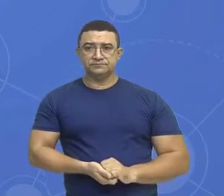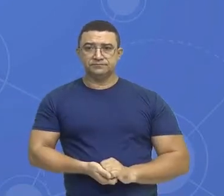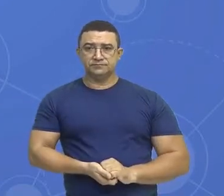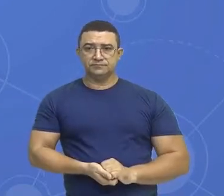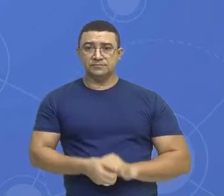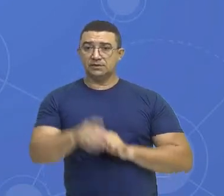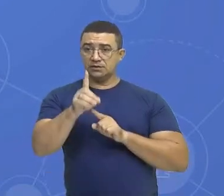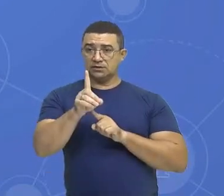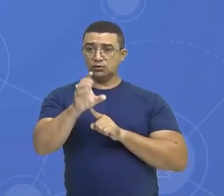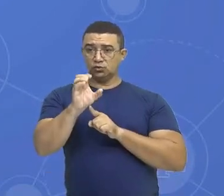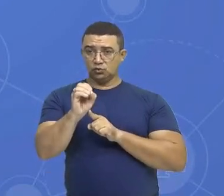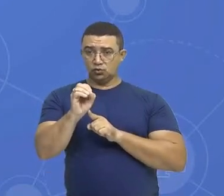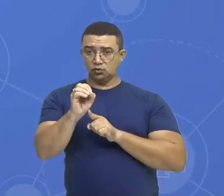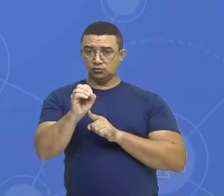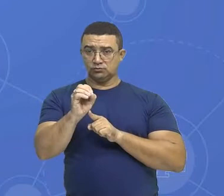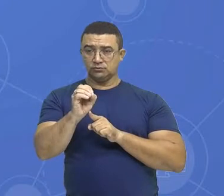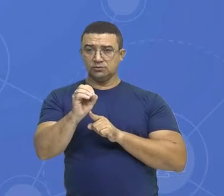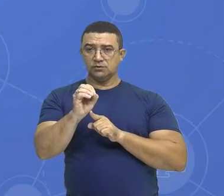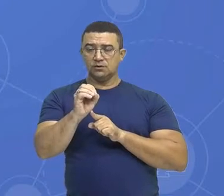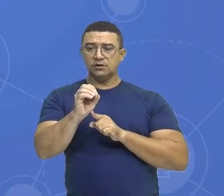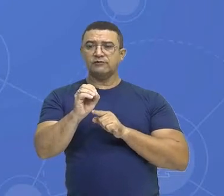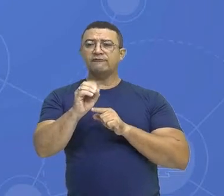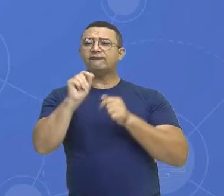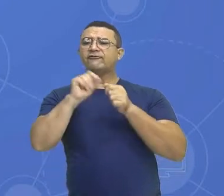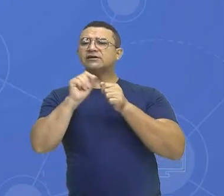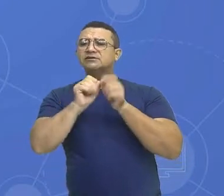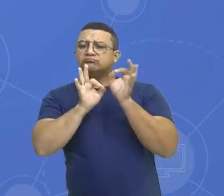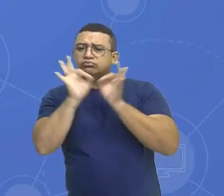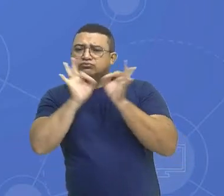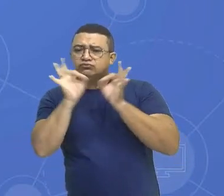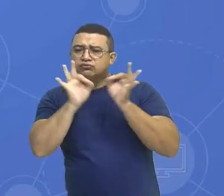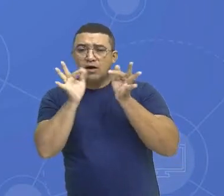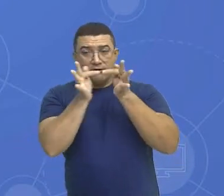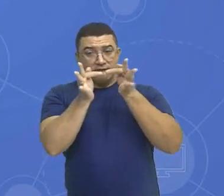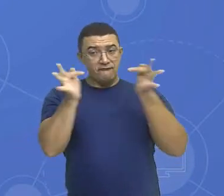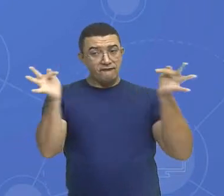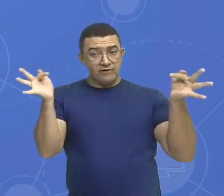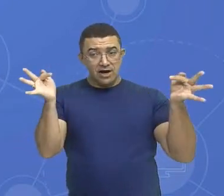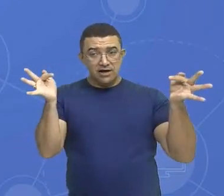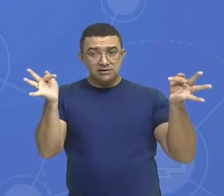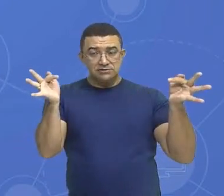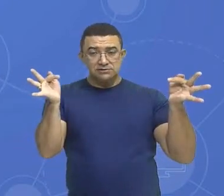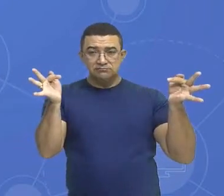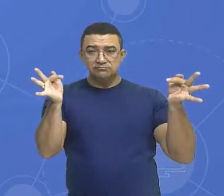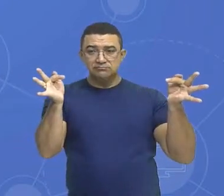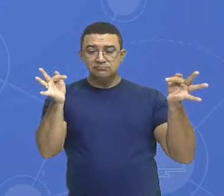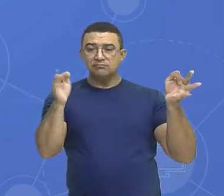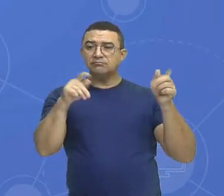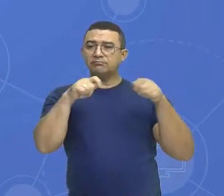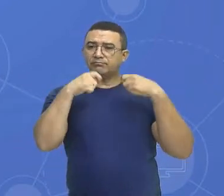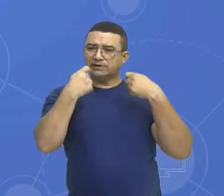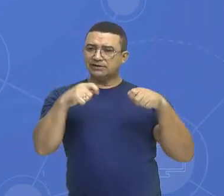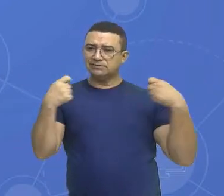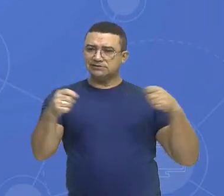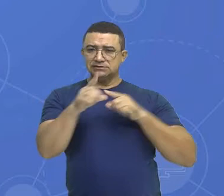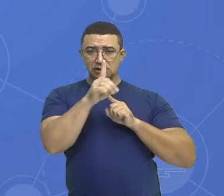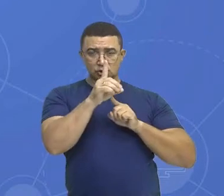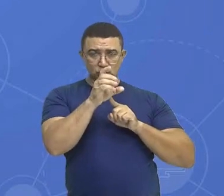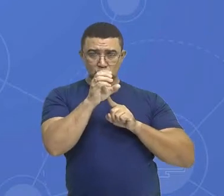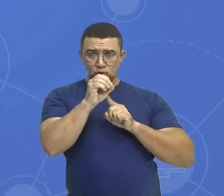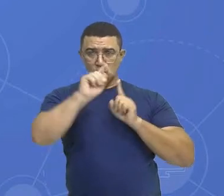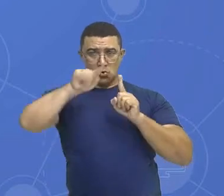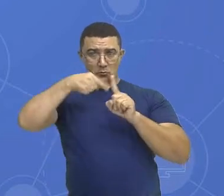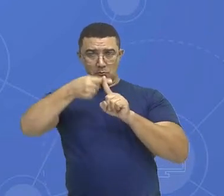o do, para transformar uma frase na forma negativa, eu vou precisar, então, dessa partícula de negação, ou advérbio